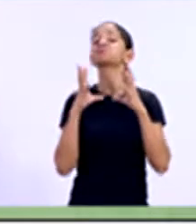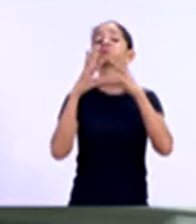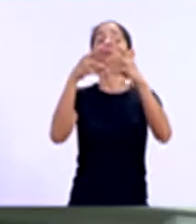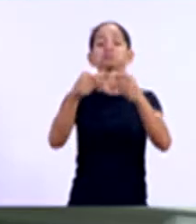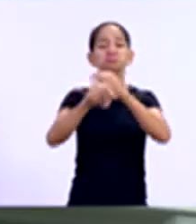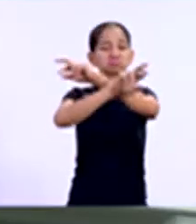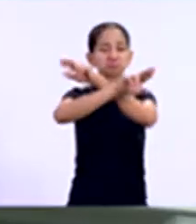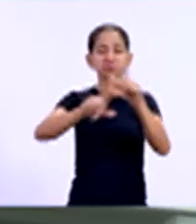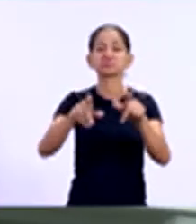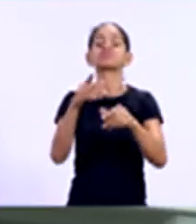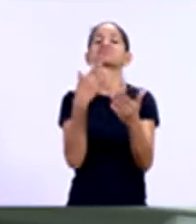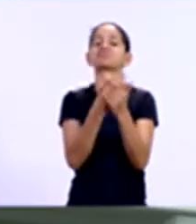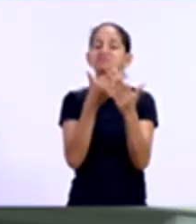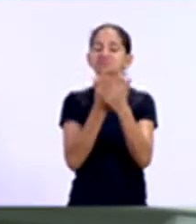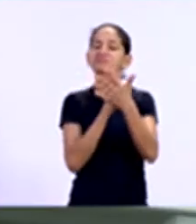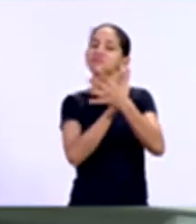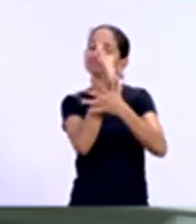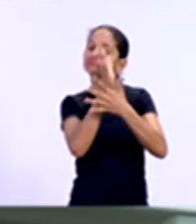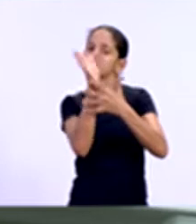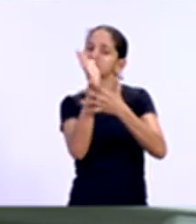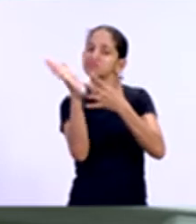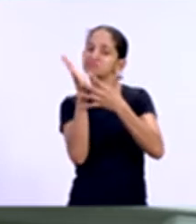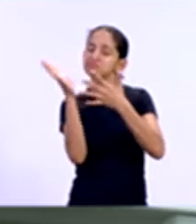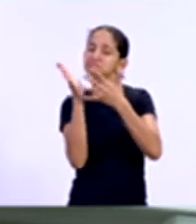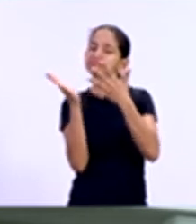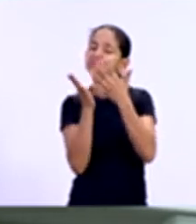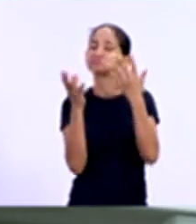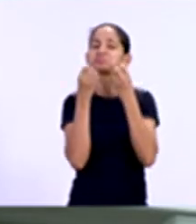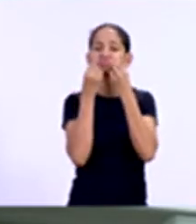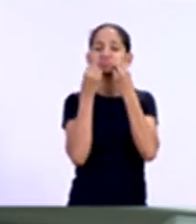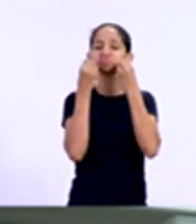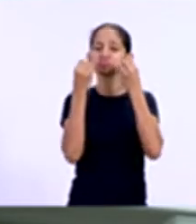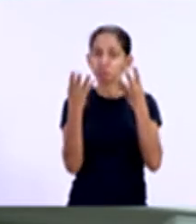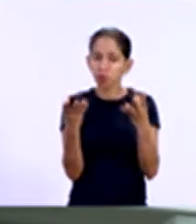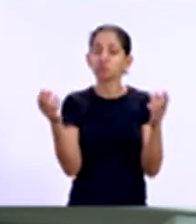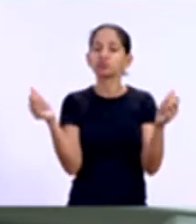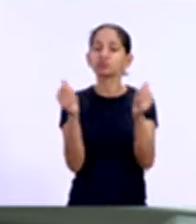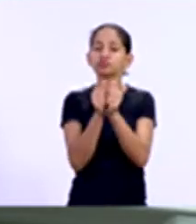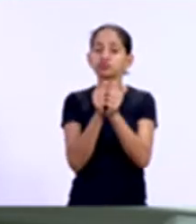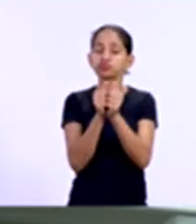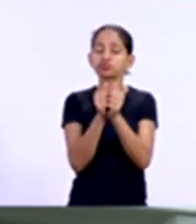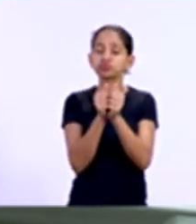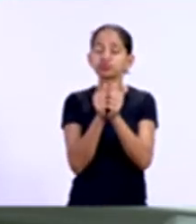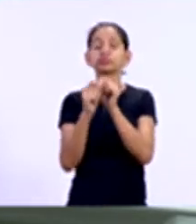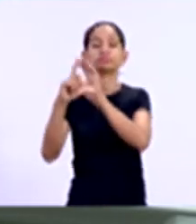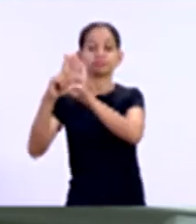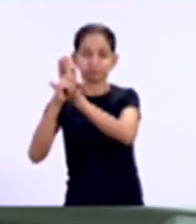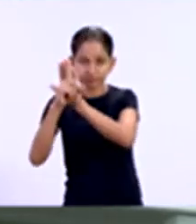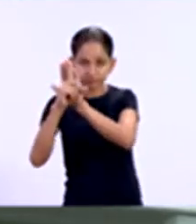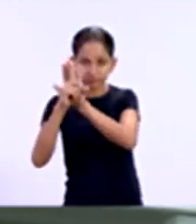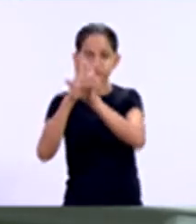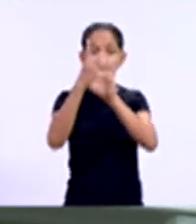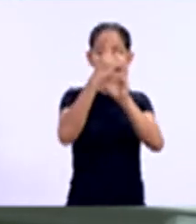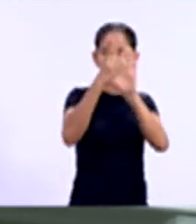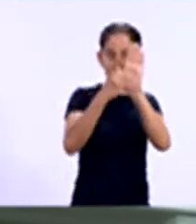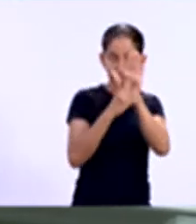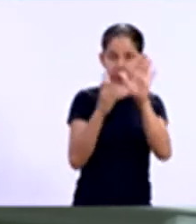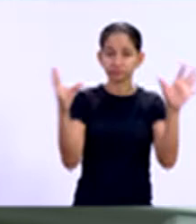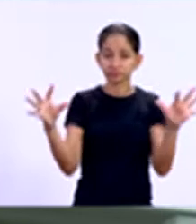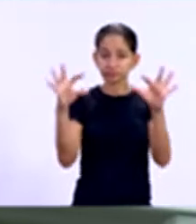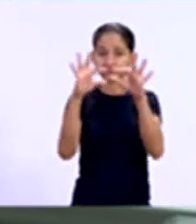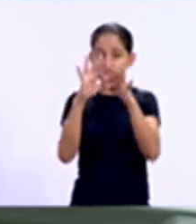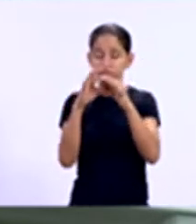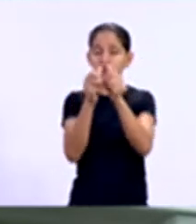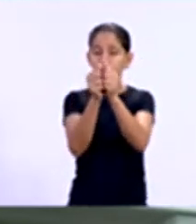Essas abordagens, né, entre a LDB ser mais generalizado e o decreto ser mais